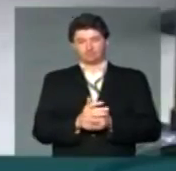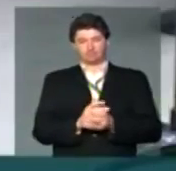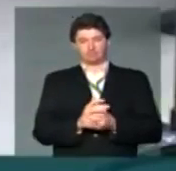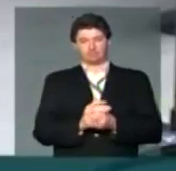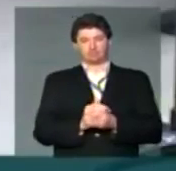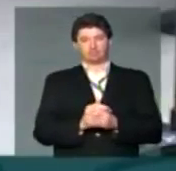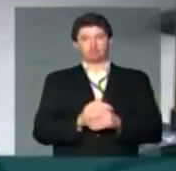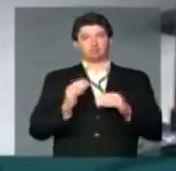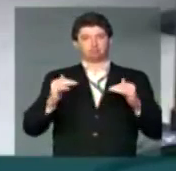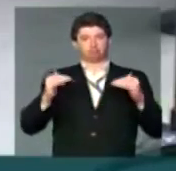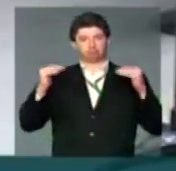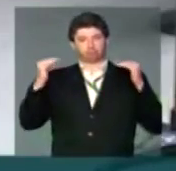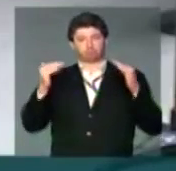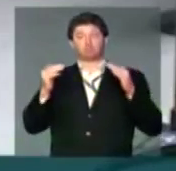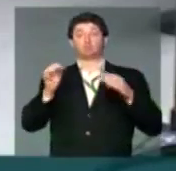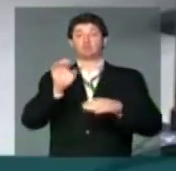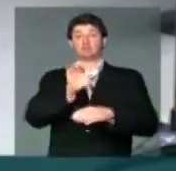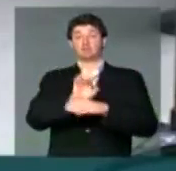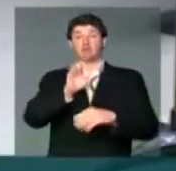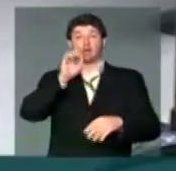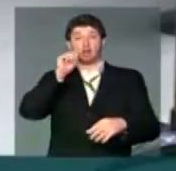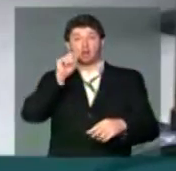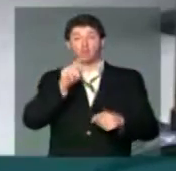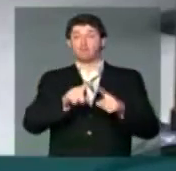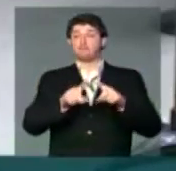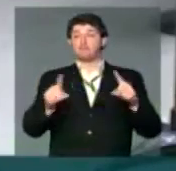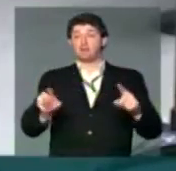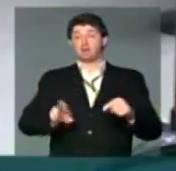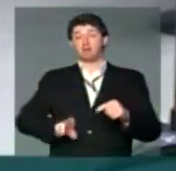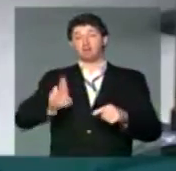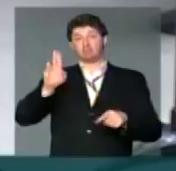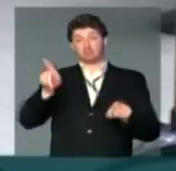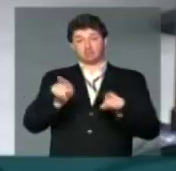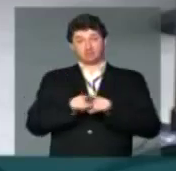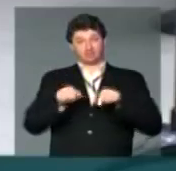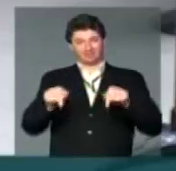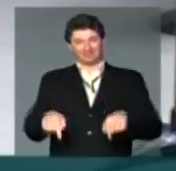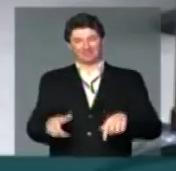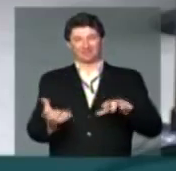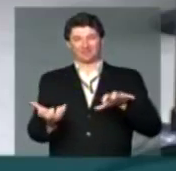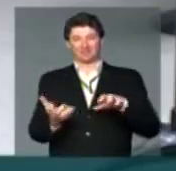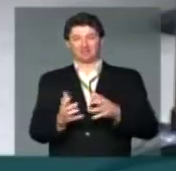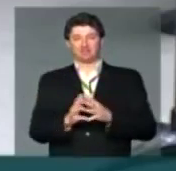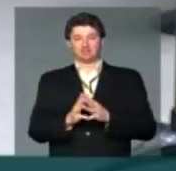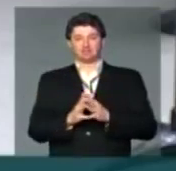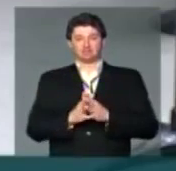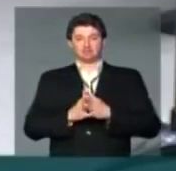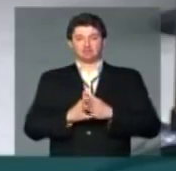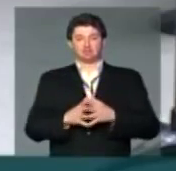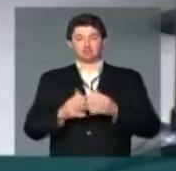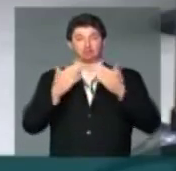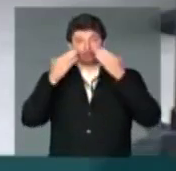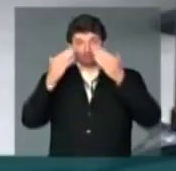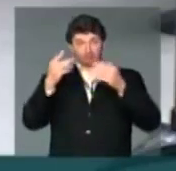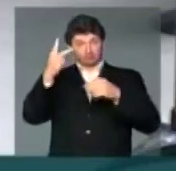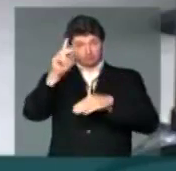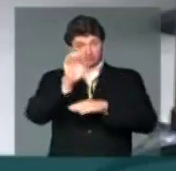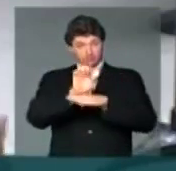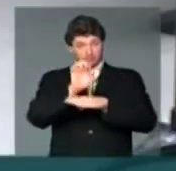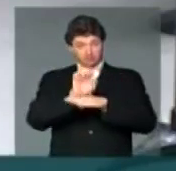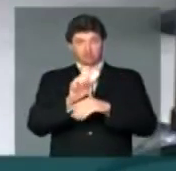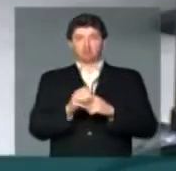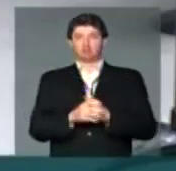representa a altura o Estado de Alagoas, mas representa muito mais o Congresso Nacional perante o seu Estado.